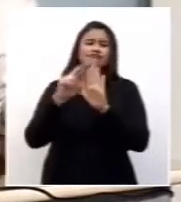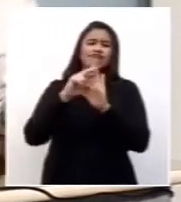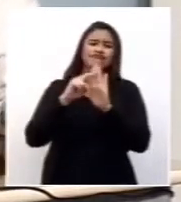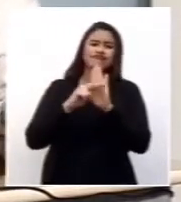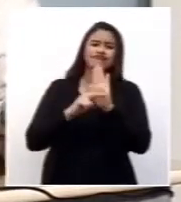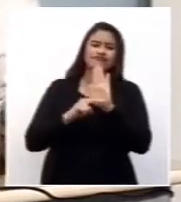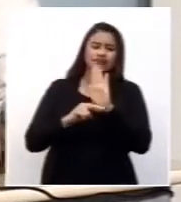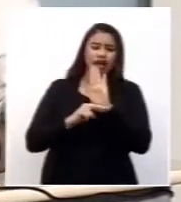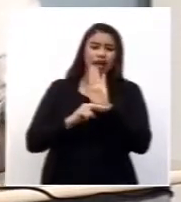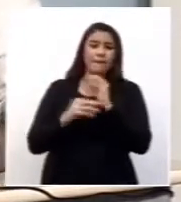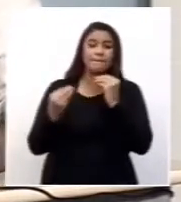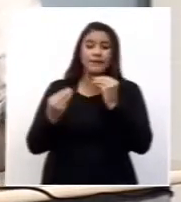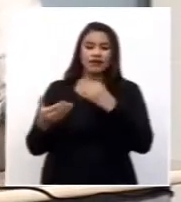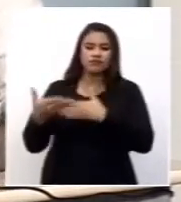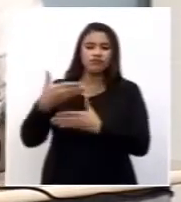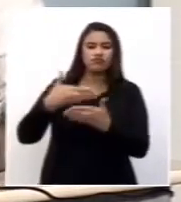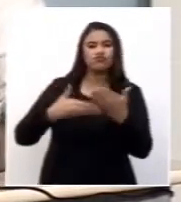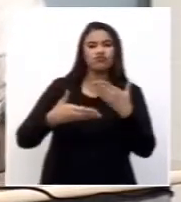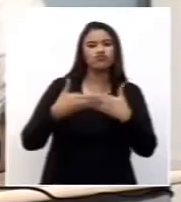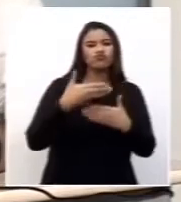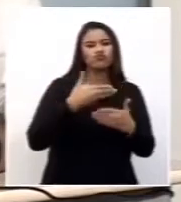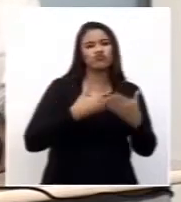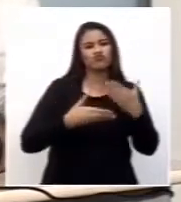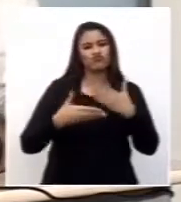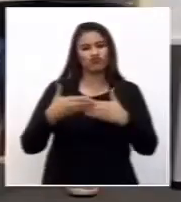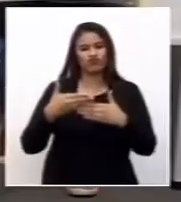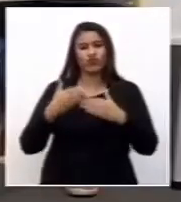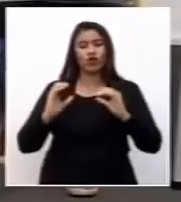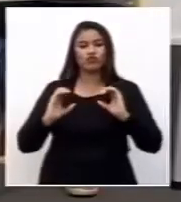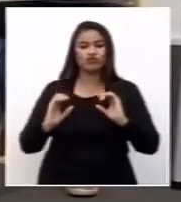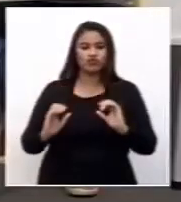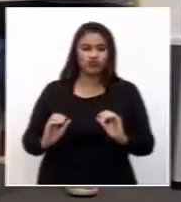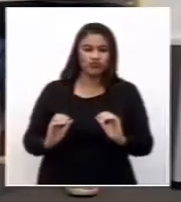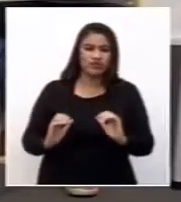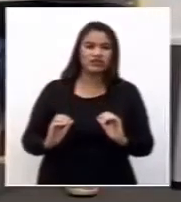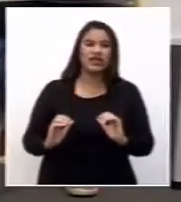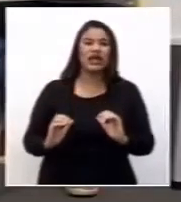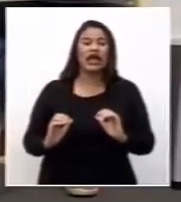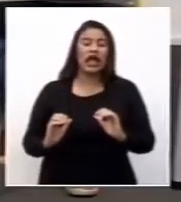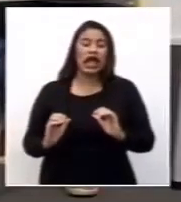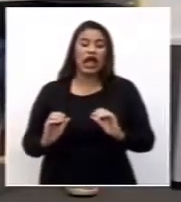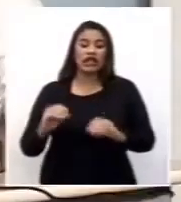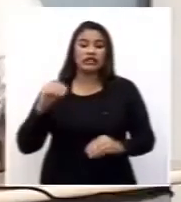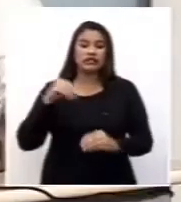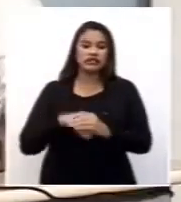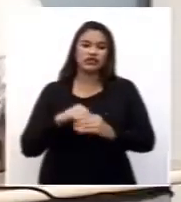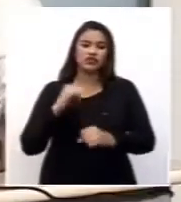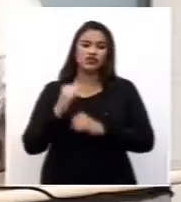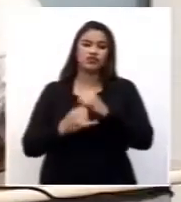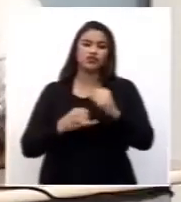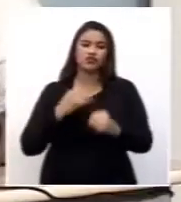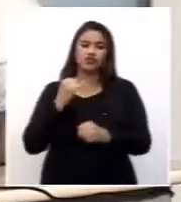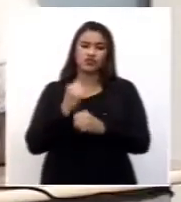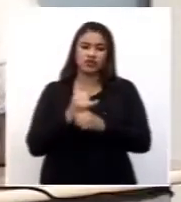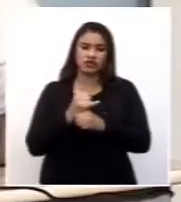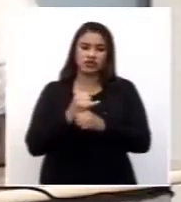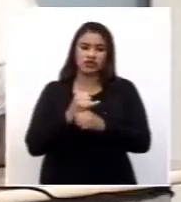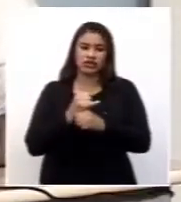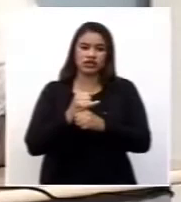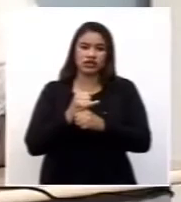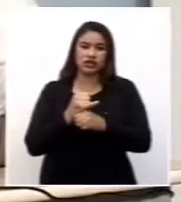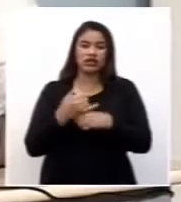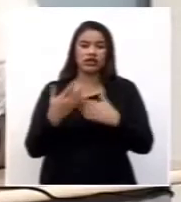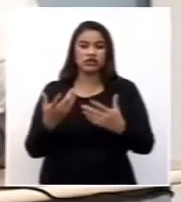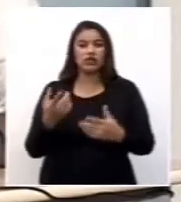comportamentais, né, no ambiente virtual. Nós percebemos aqui, eu gostaria até de citar, tem